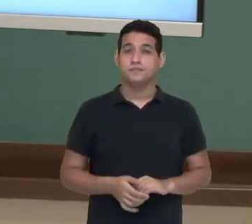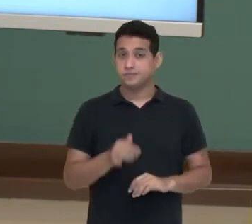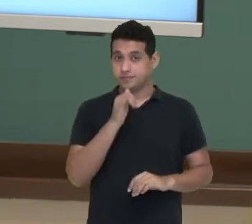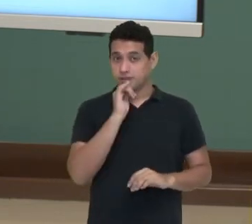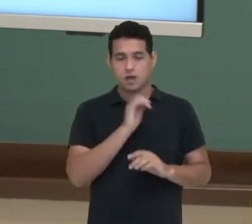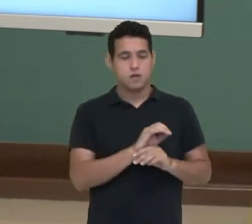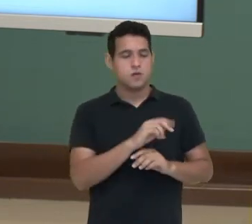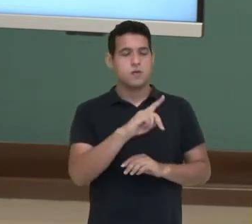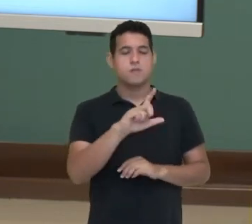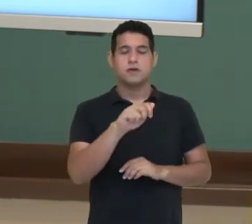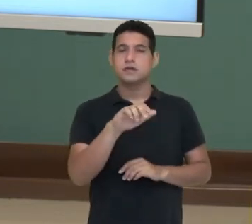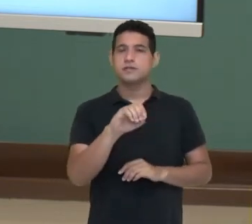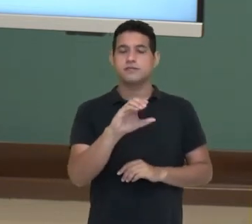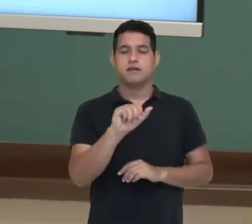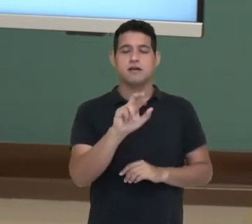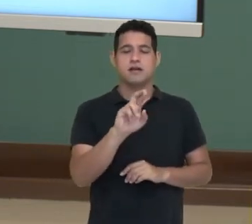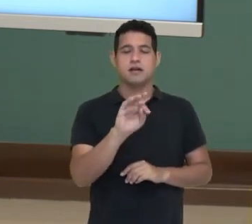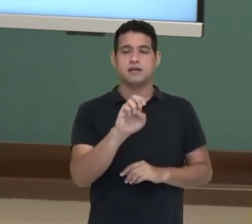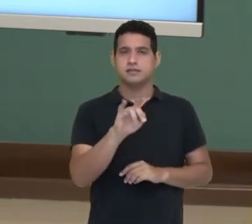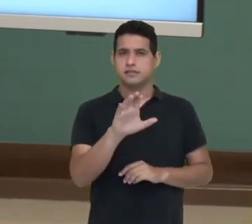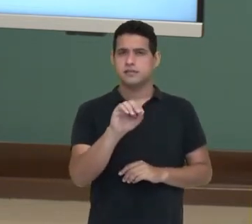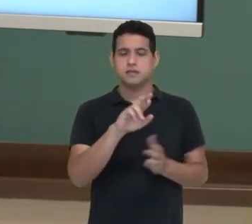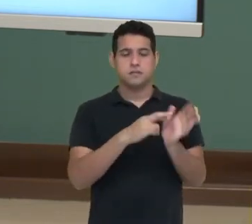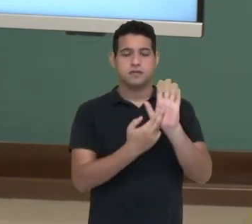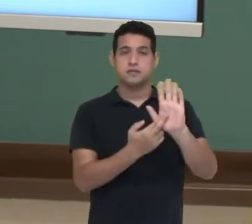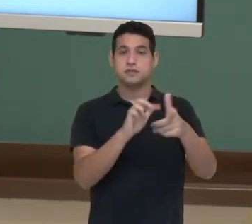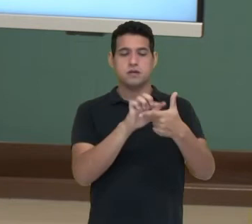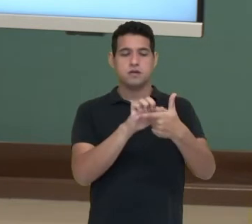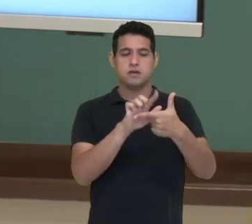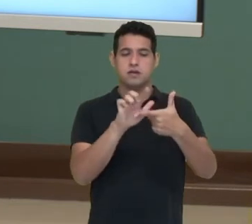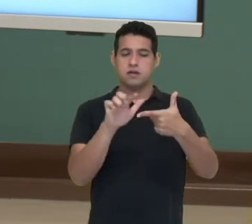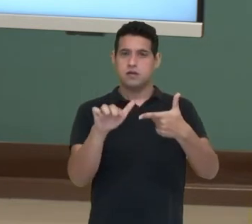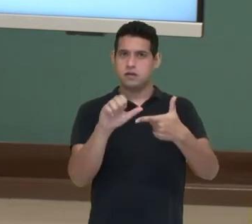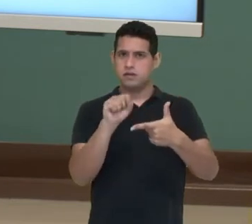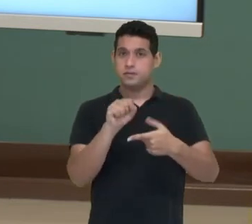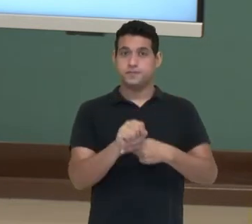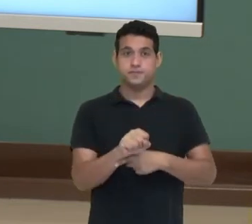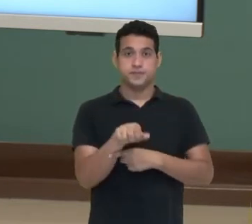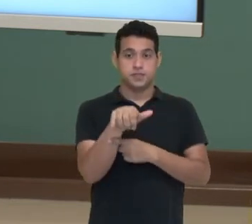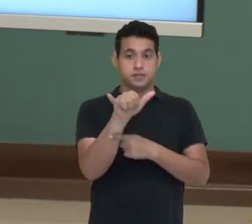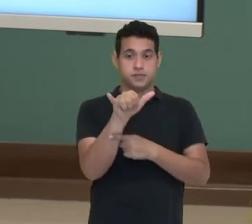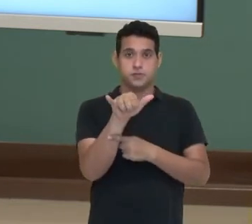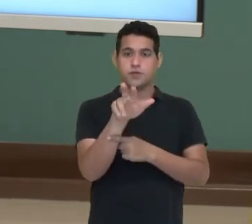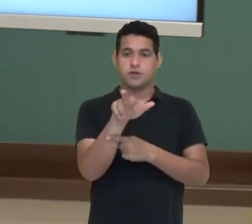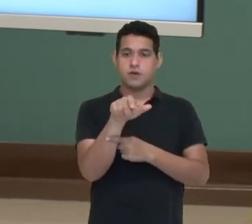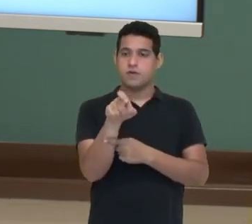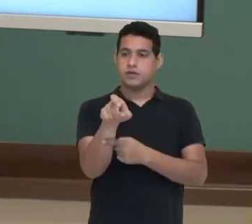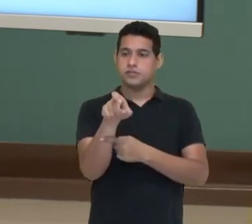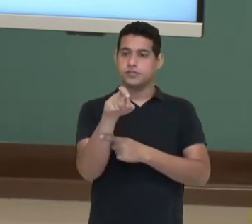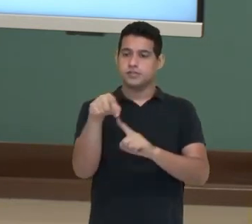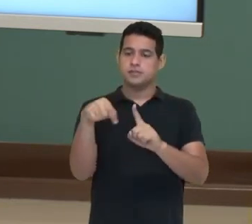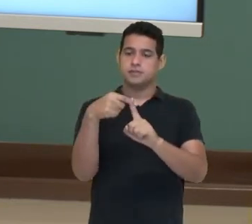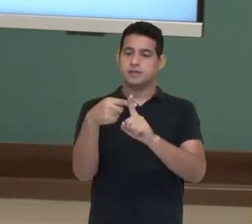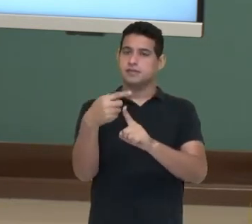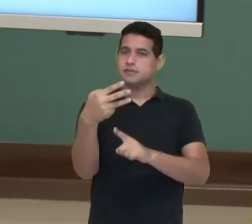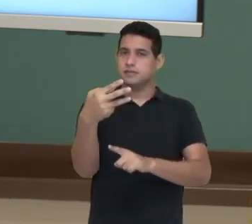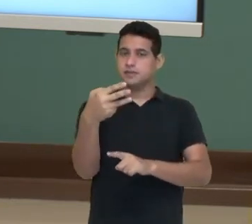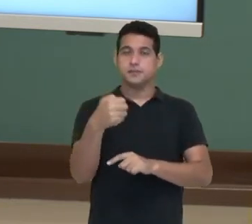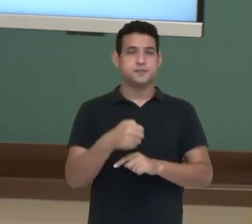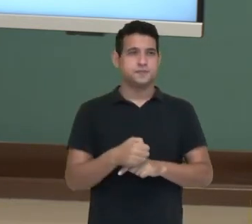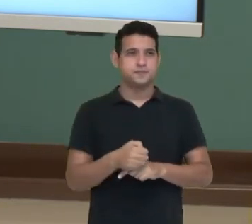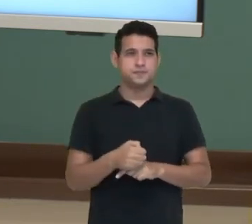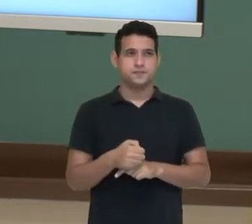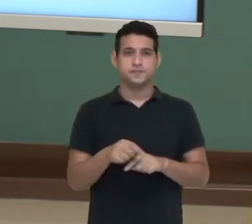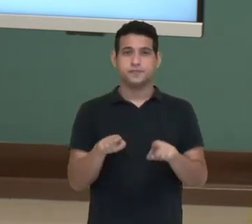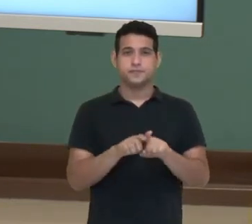plano cartesiano, represente os gráficos das funções y igual a x mais 3